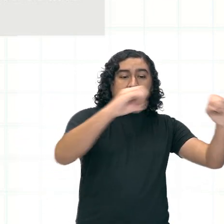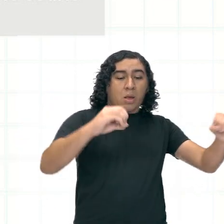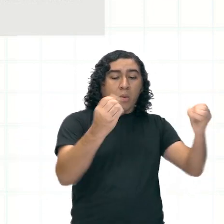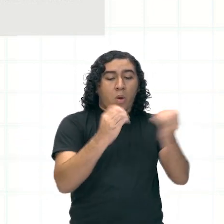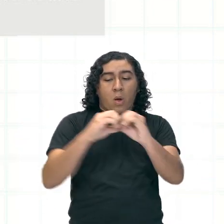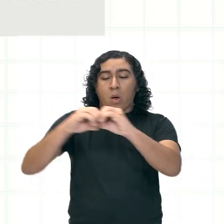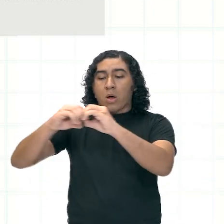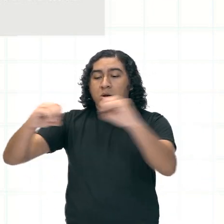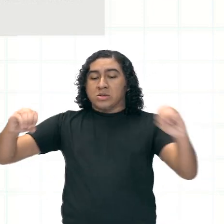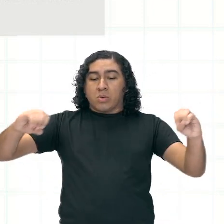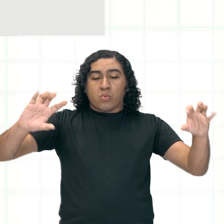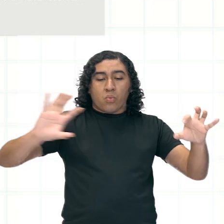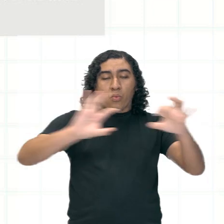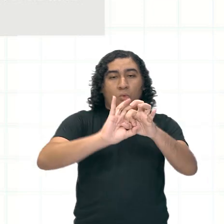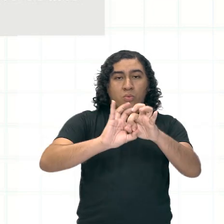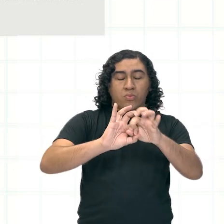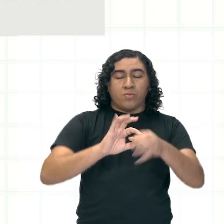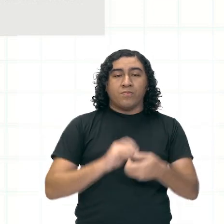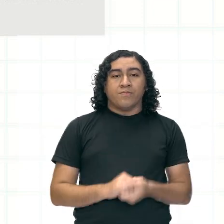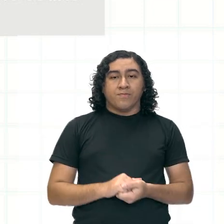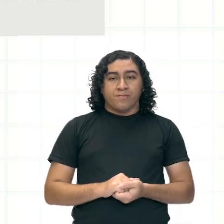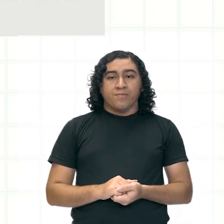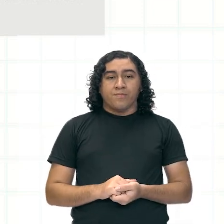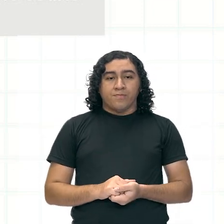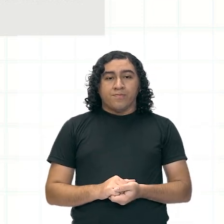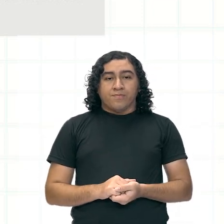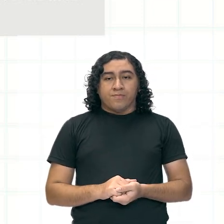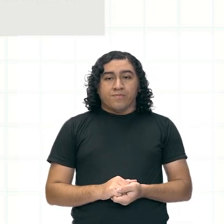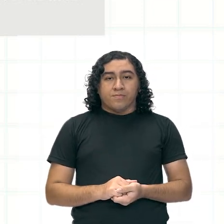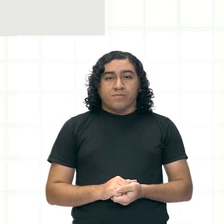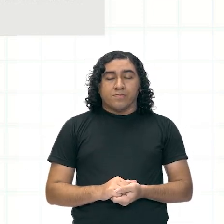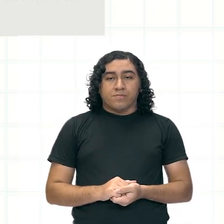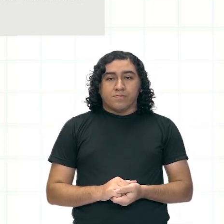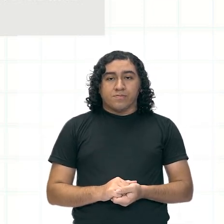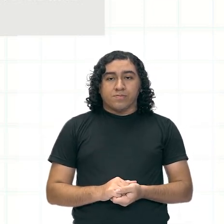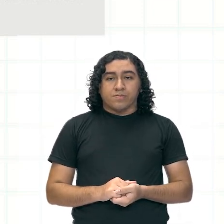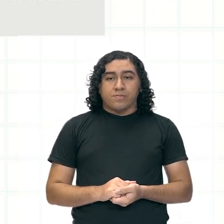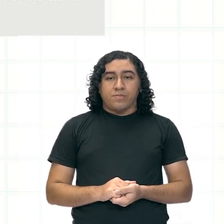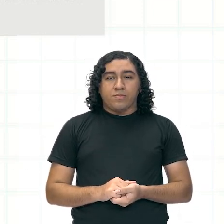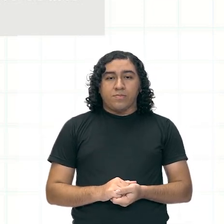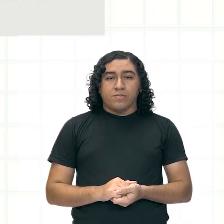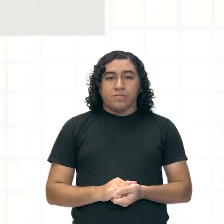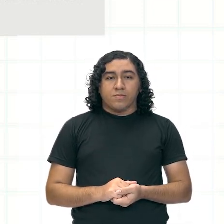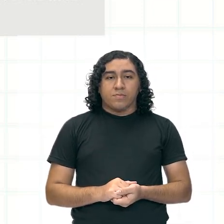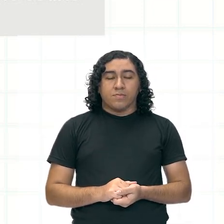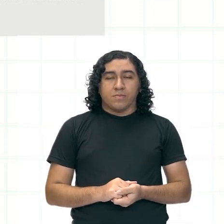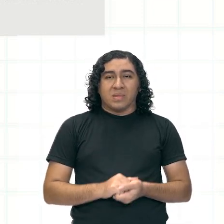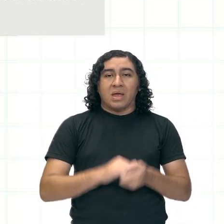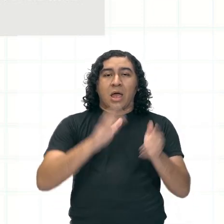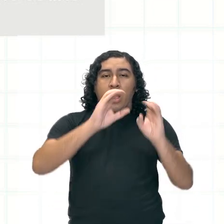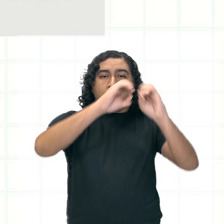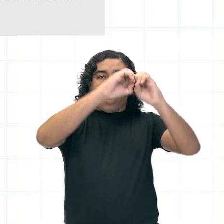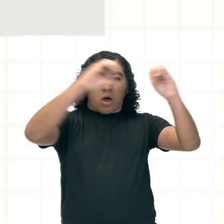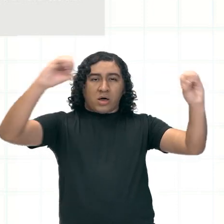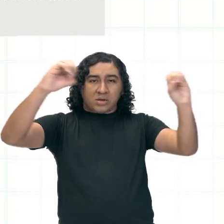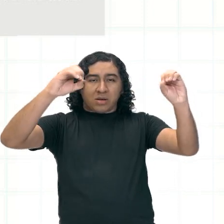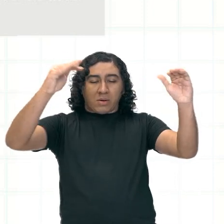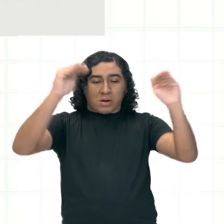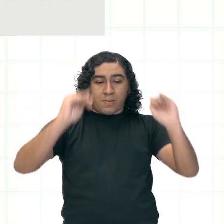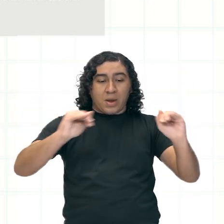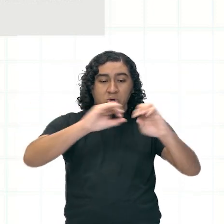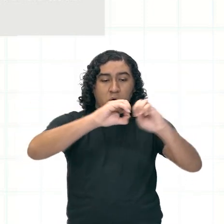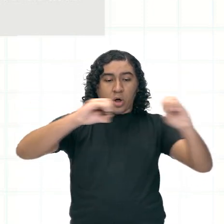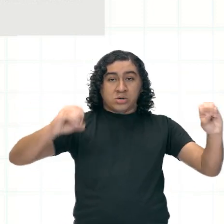A conferência começa na próxima semana, primeira oração, reunirá líderes mundiais para discutir as questões climáticas, segunda